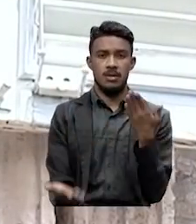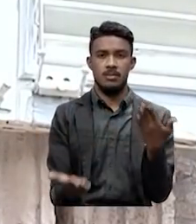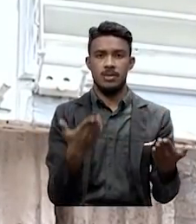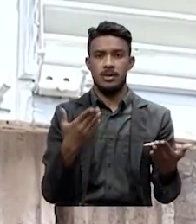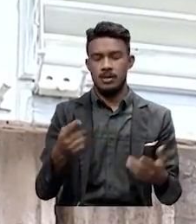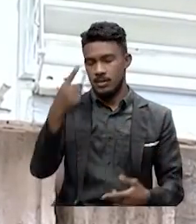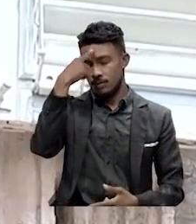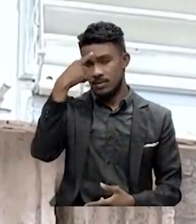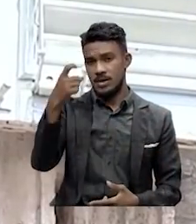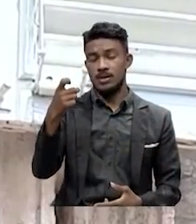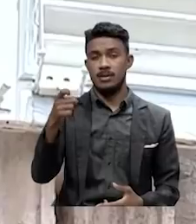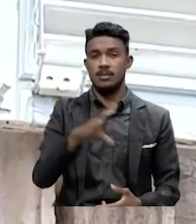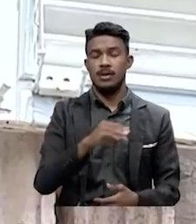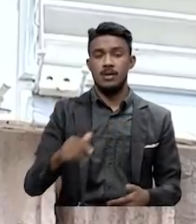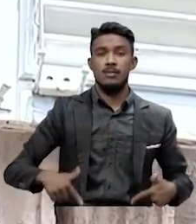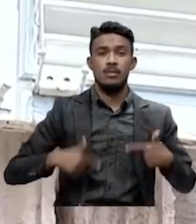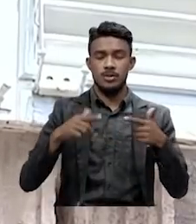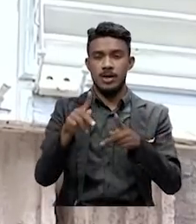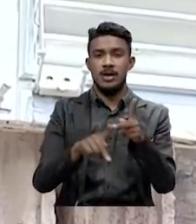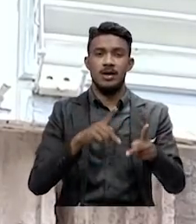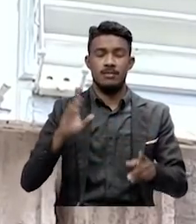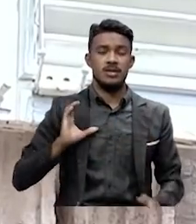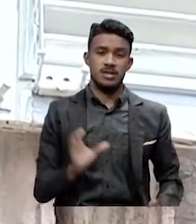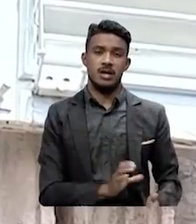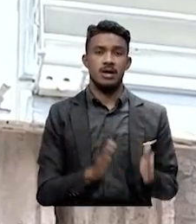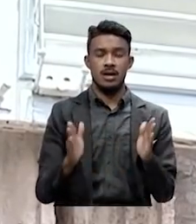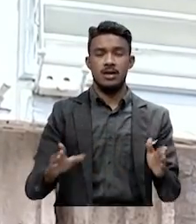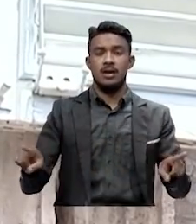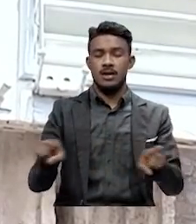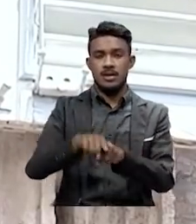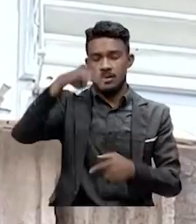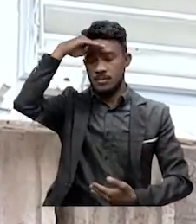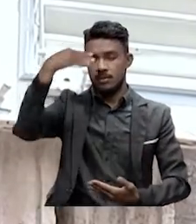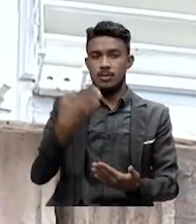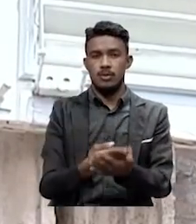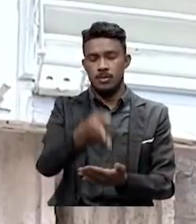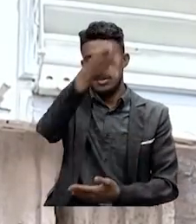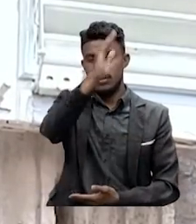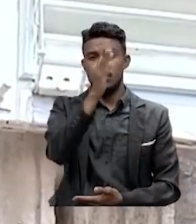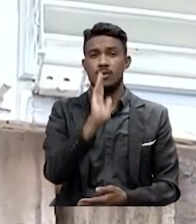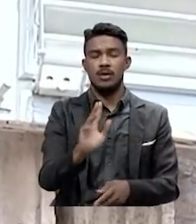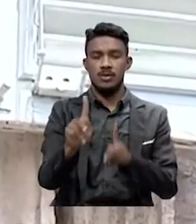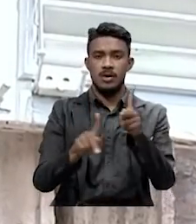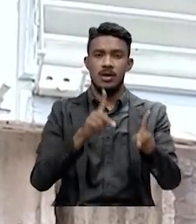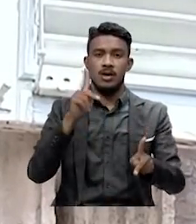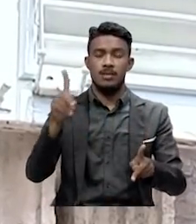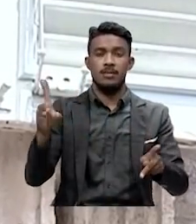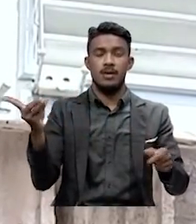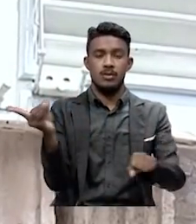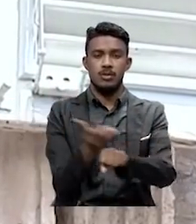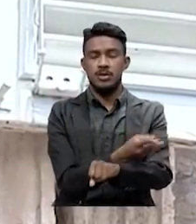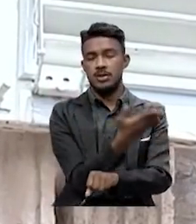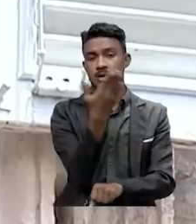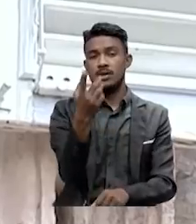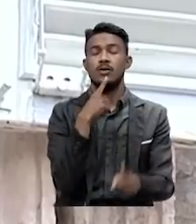ba fiers sarani enudar maromak ninga oan enudar maromak ninga povo eta nema dokumen sir ne bene kualia kona